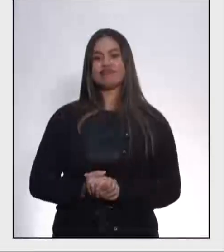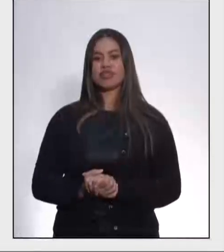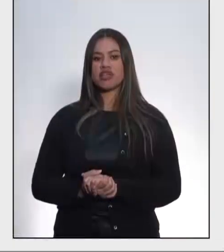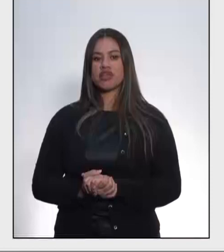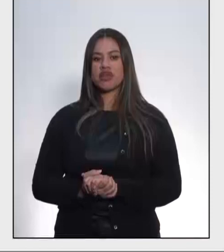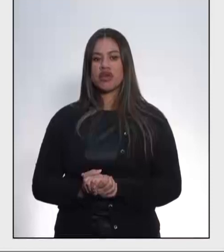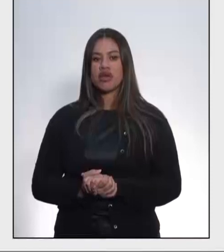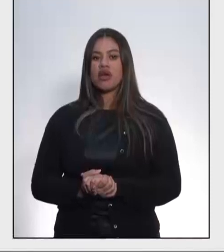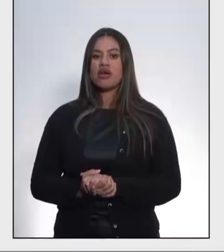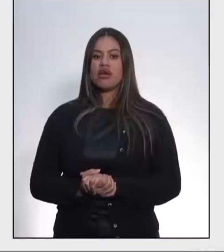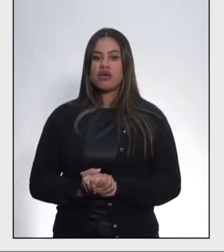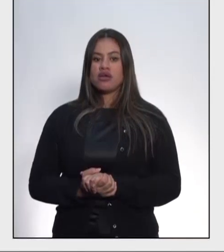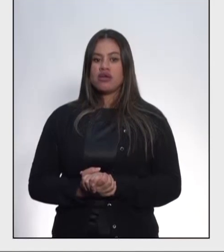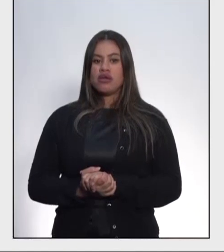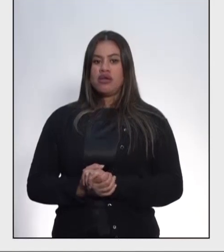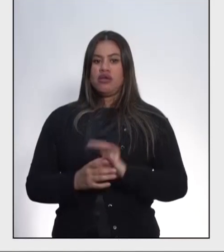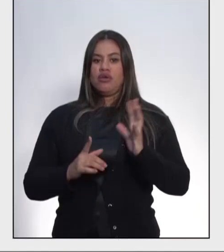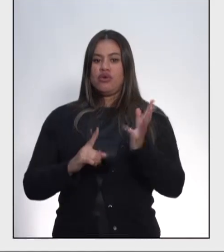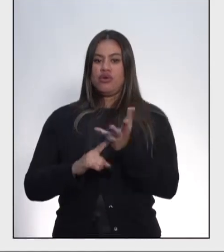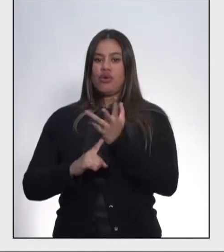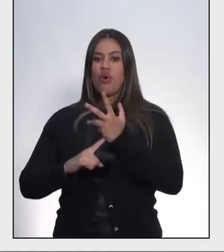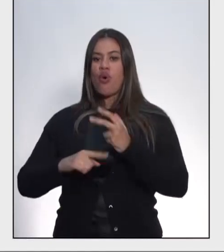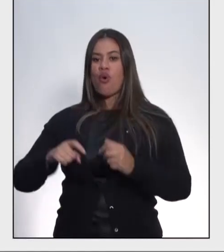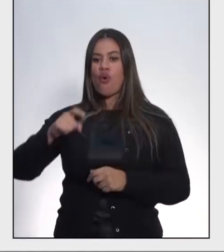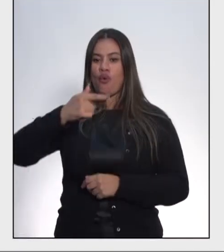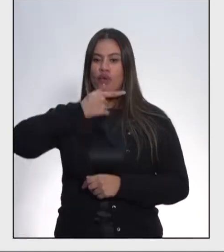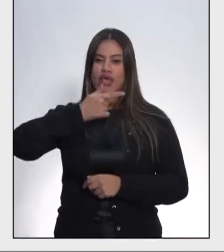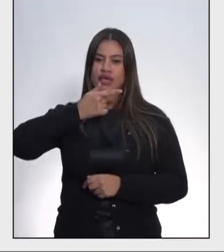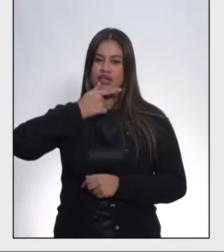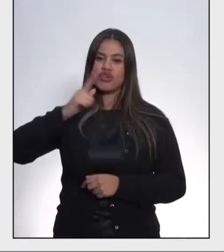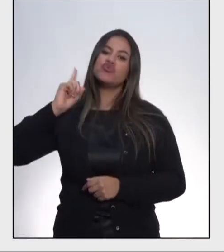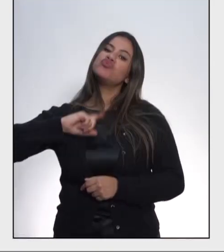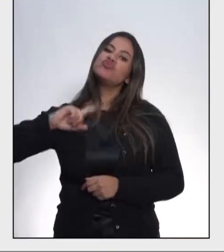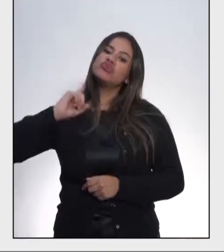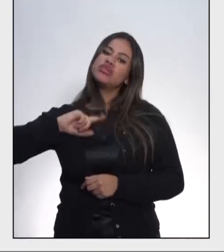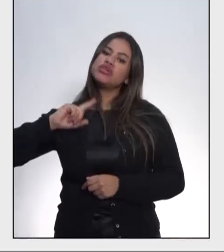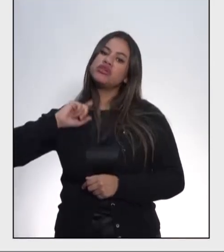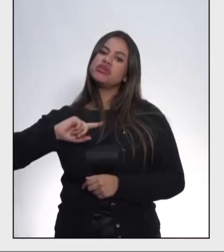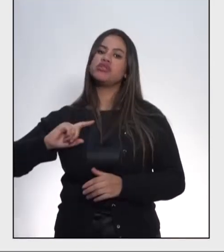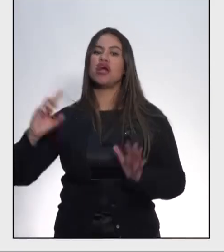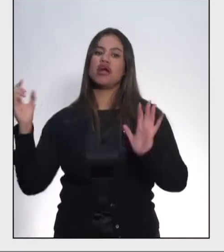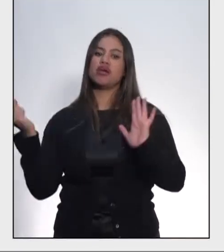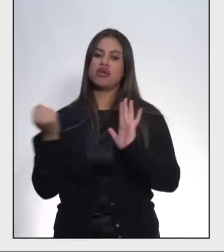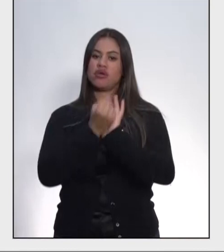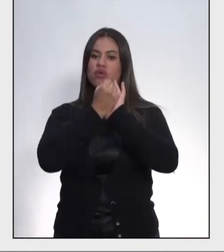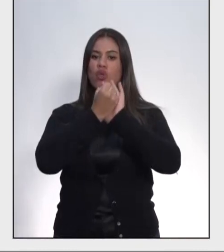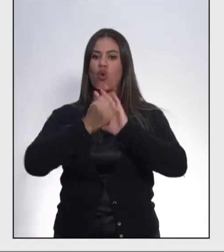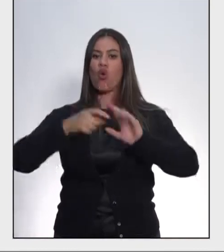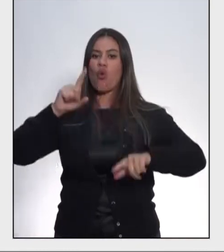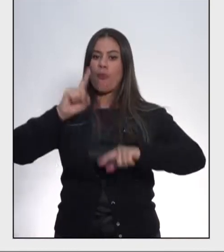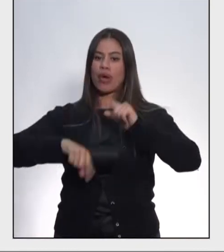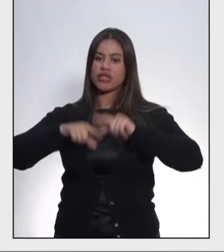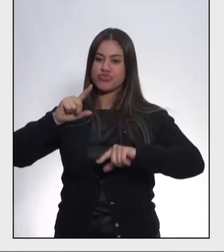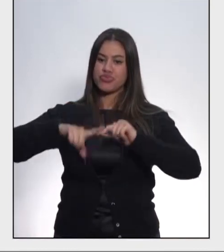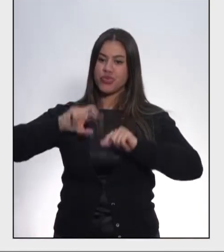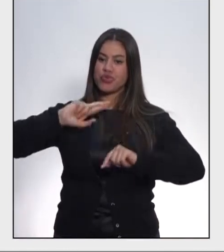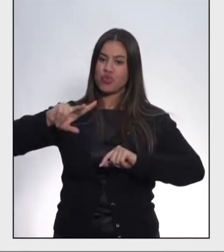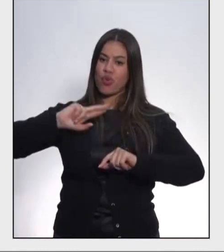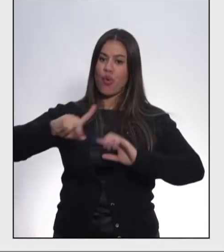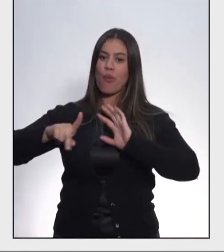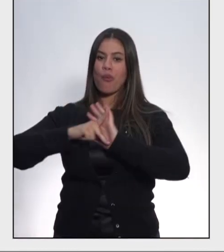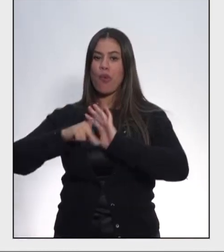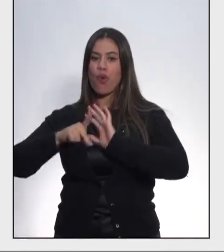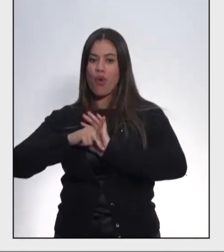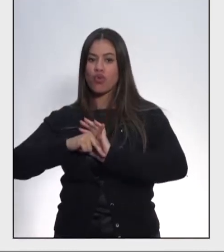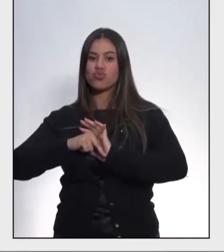modo artesanal de fabricação do queijo Minas foi registrado nesta quinta-feira como patrimônio cultural imaterial brasileiro pelo Conselho Consultivo do